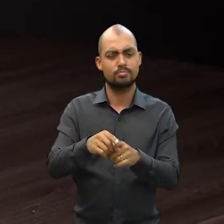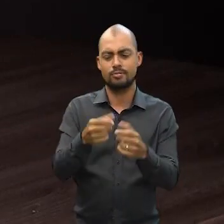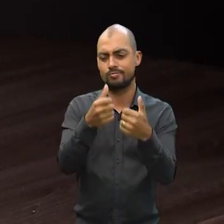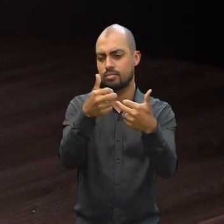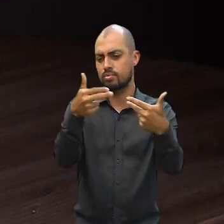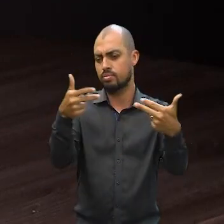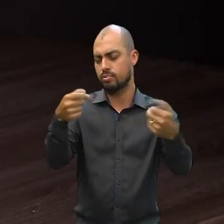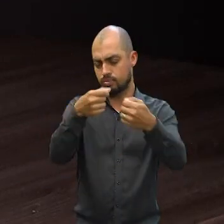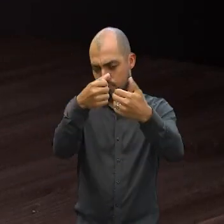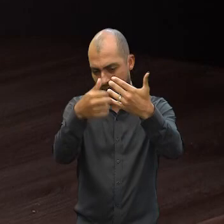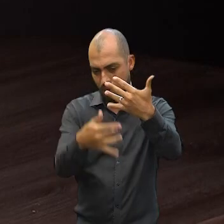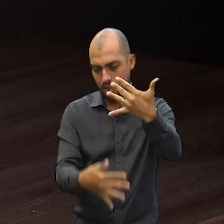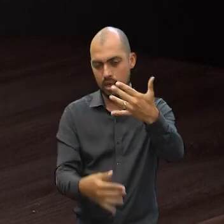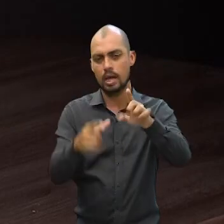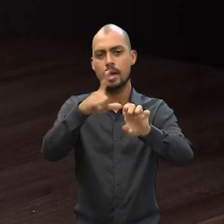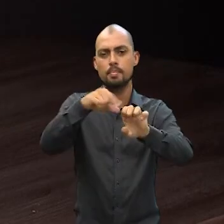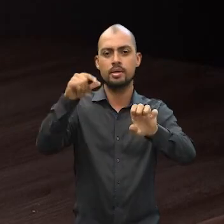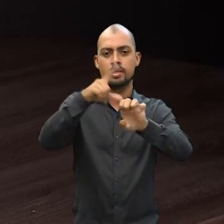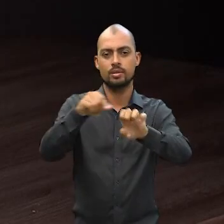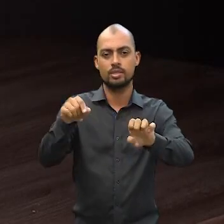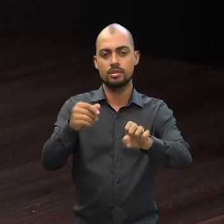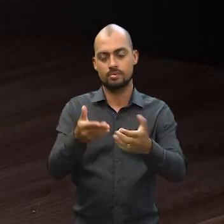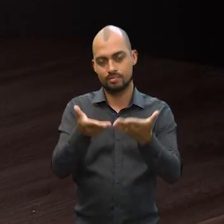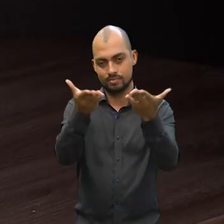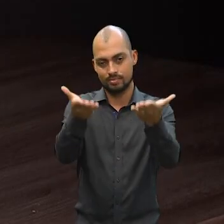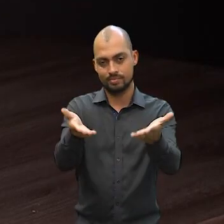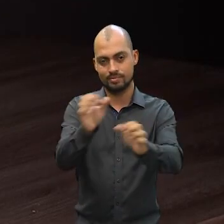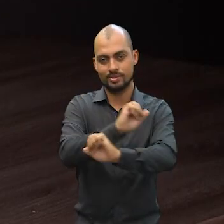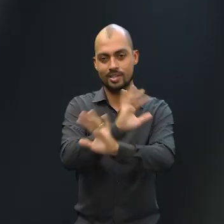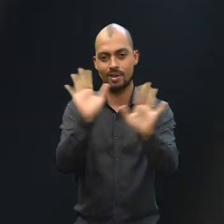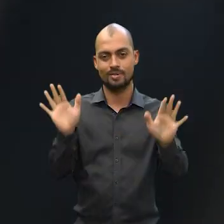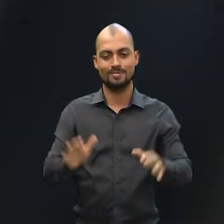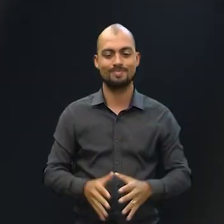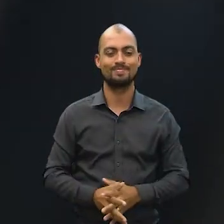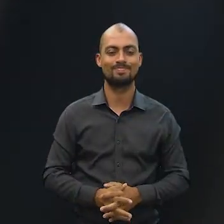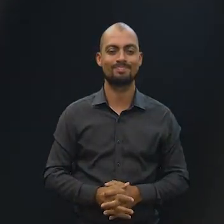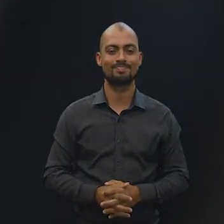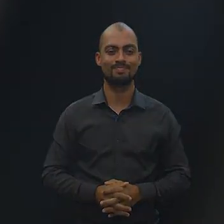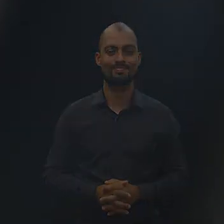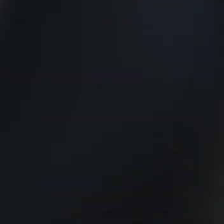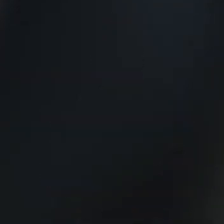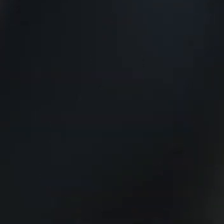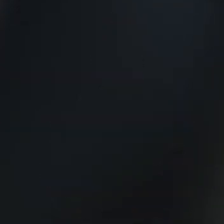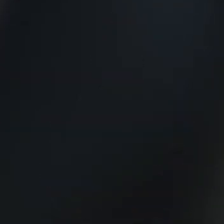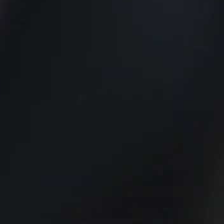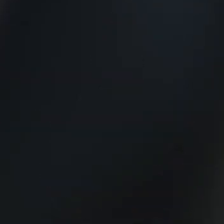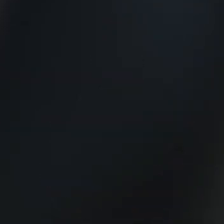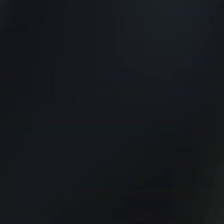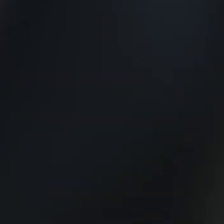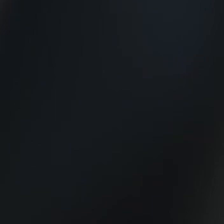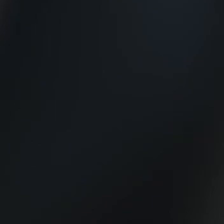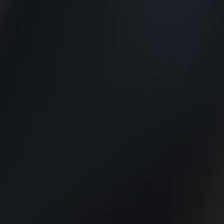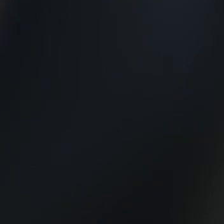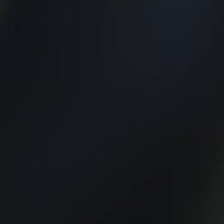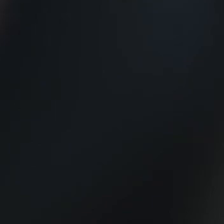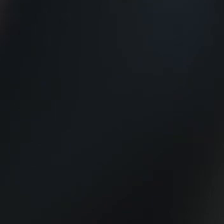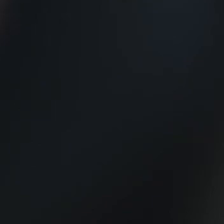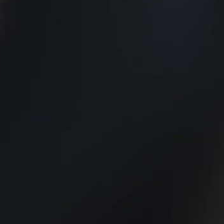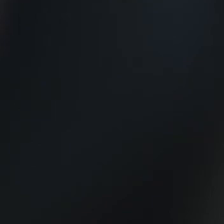mais sobre empreendedorismo para você. Até mais!